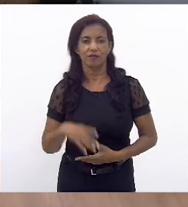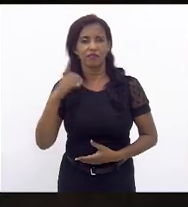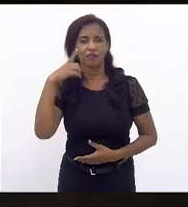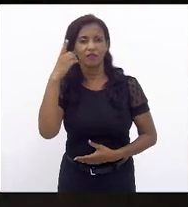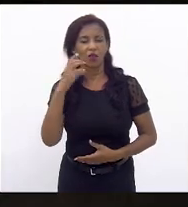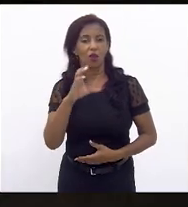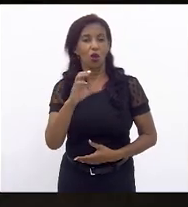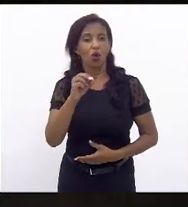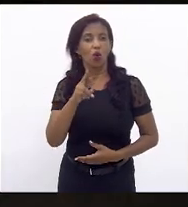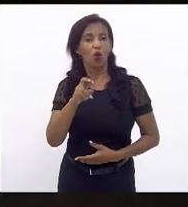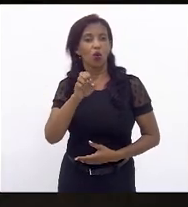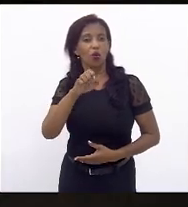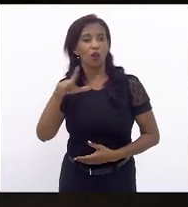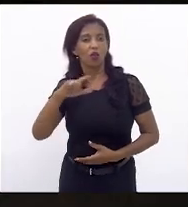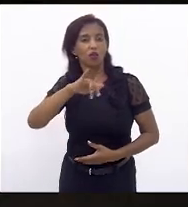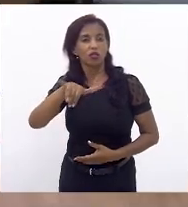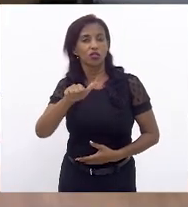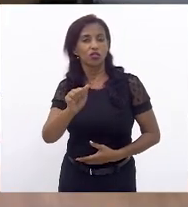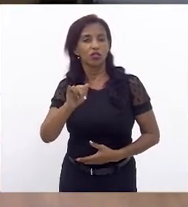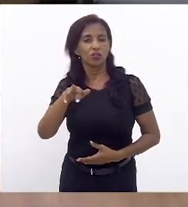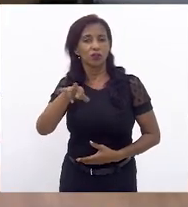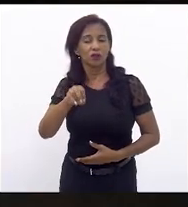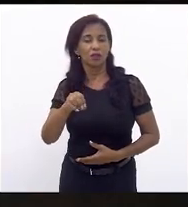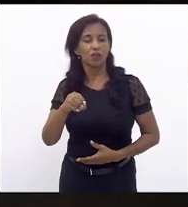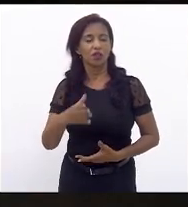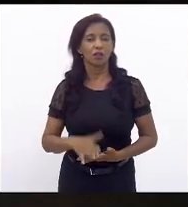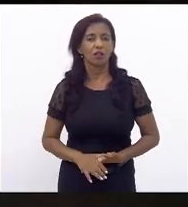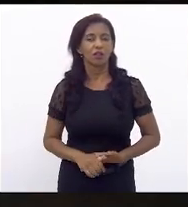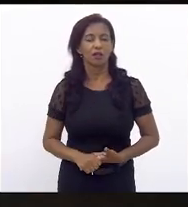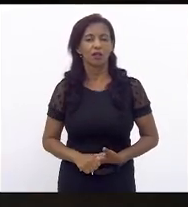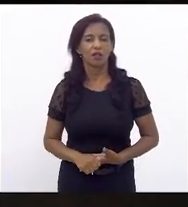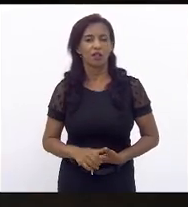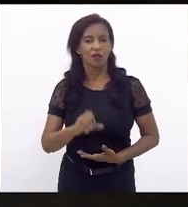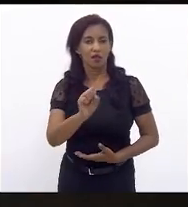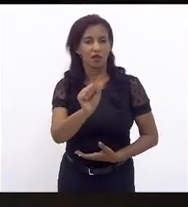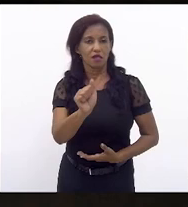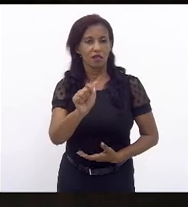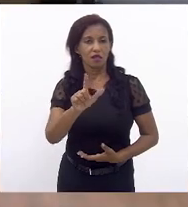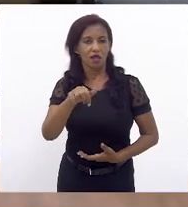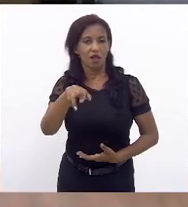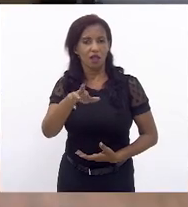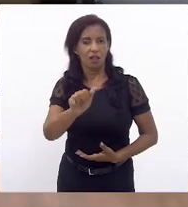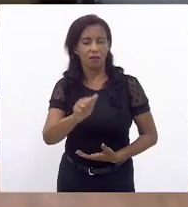Deputado Coronel Jairo. Deputado Coronel Salema.